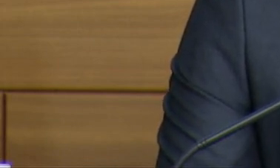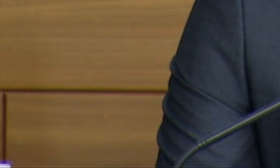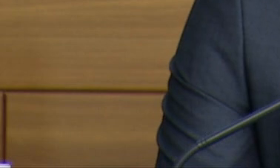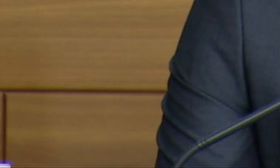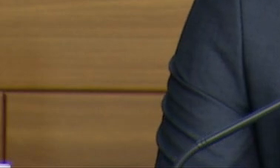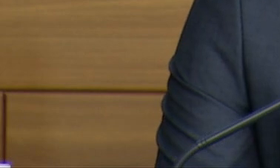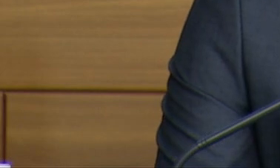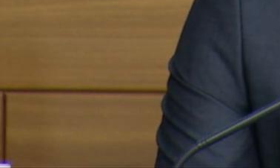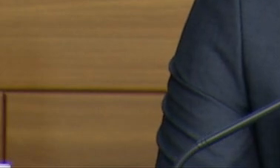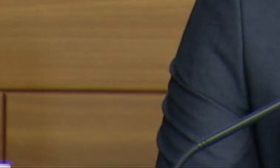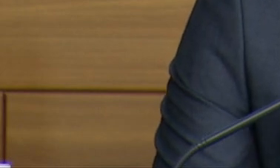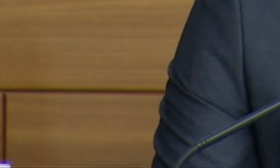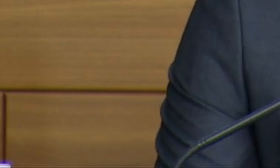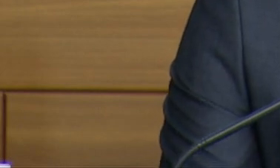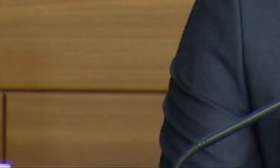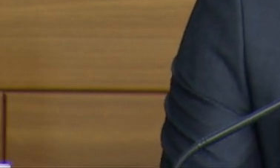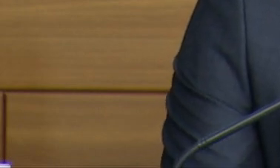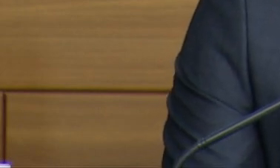artigo 2º da Lei